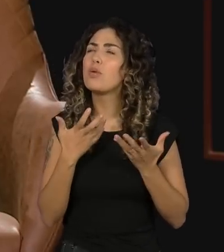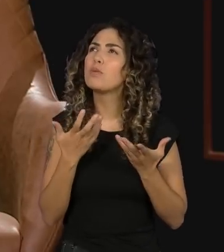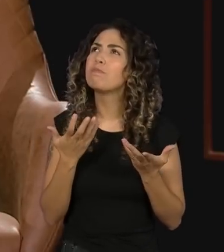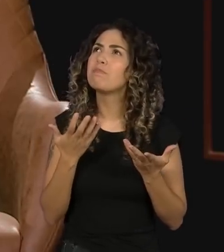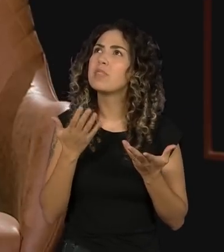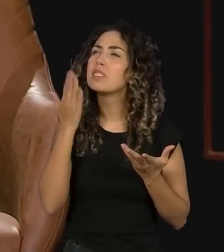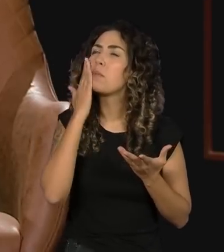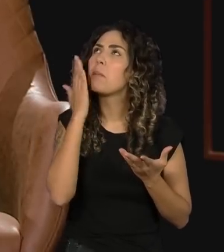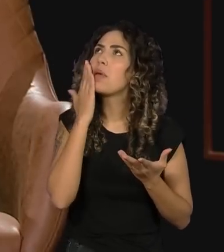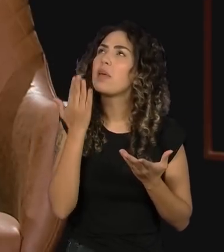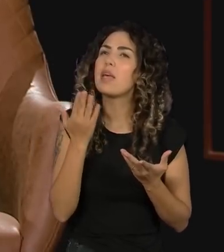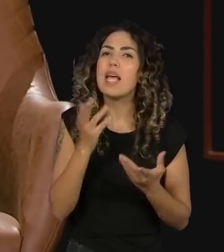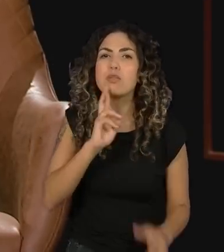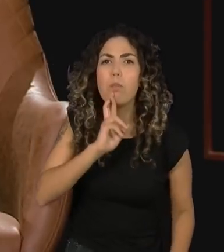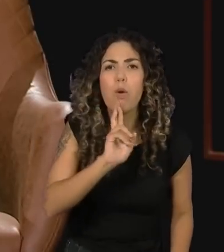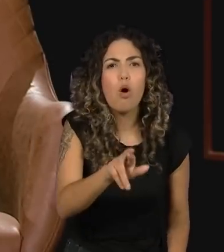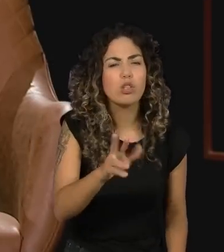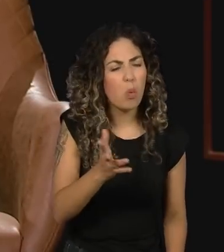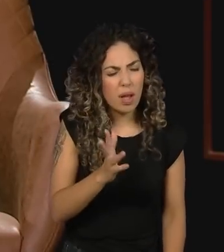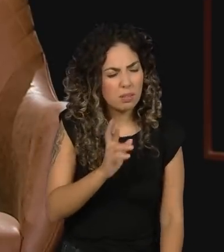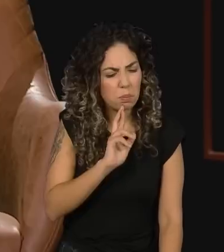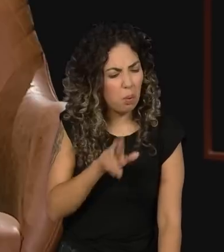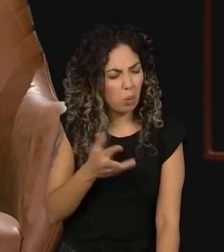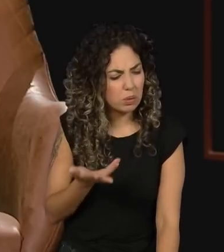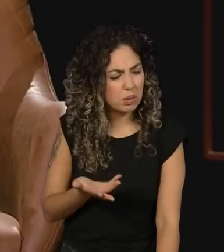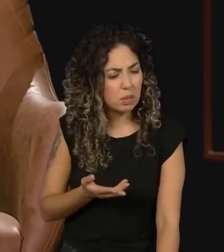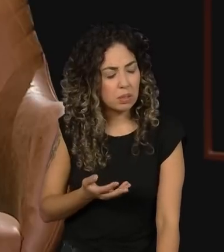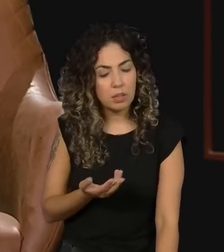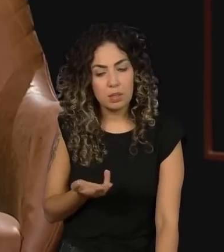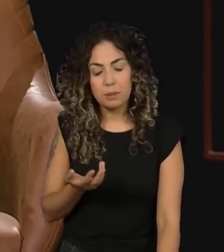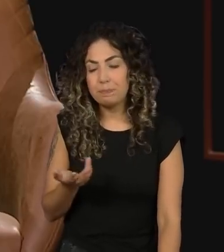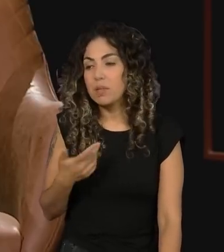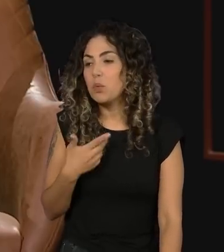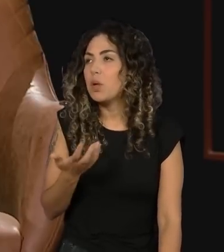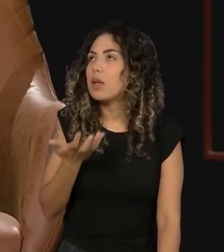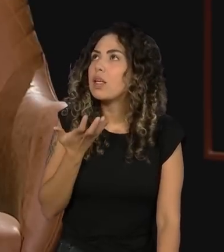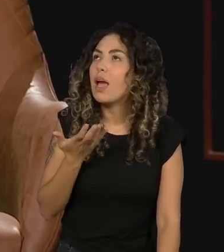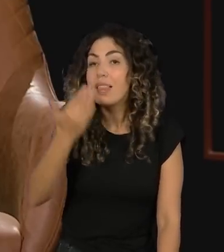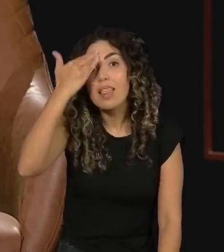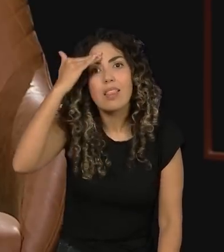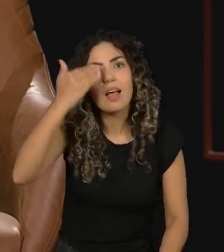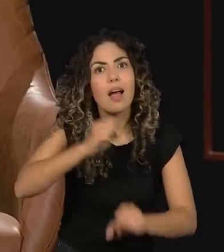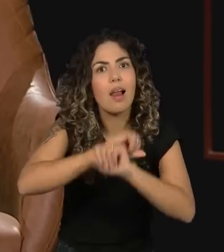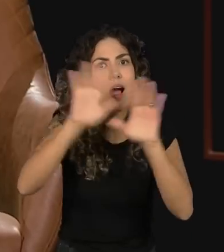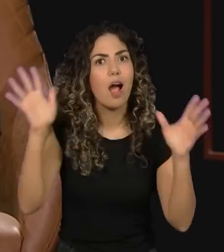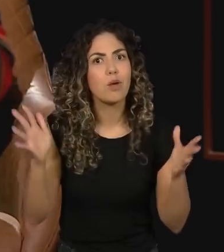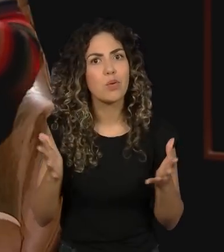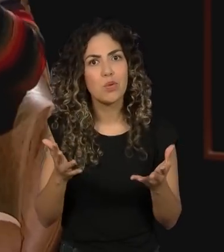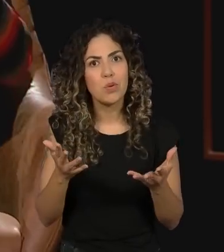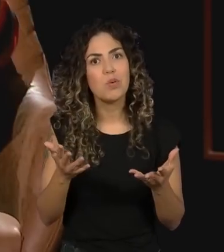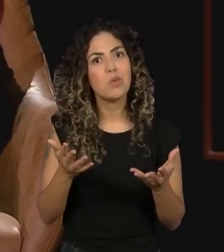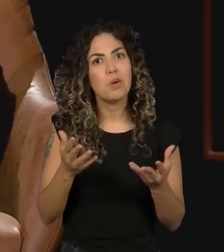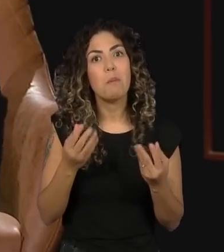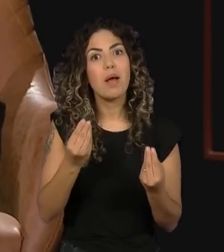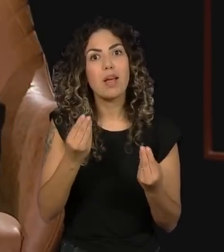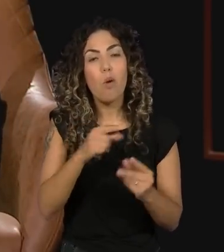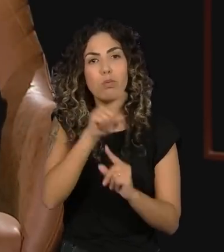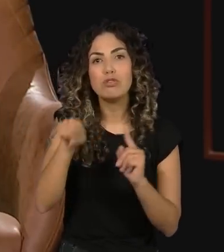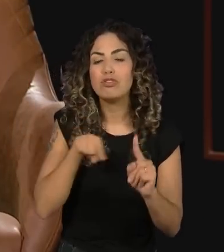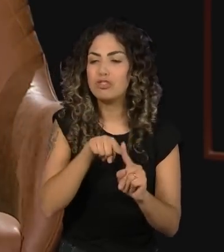mas encontrar um entendimento para que a gente possa cada vez mais